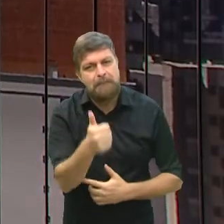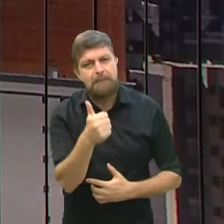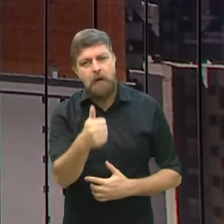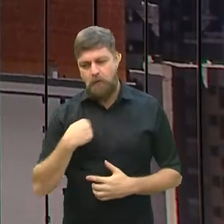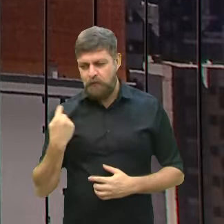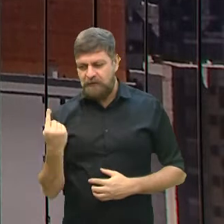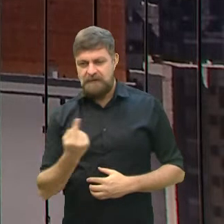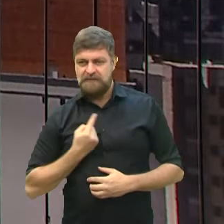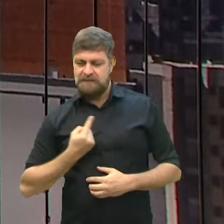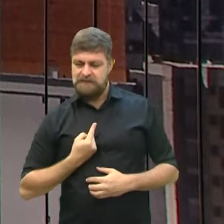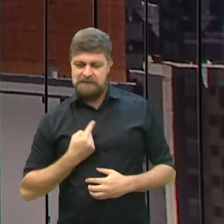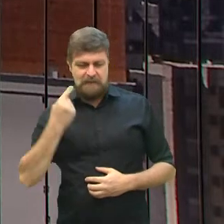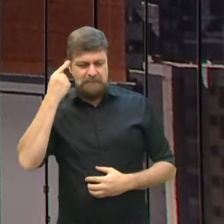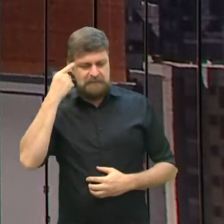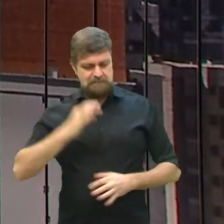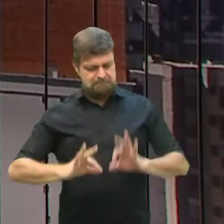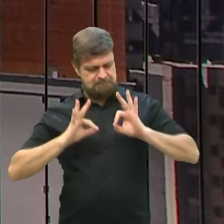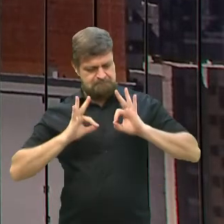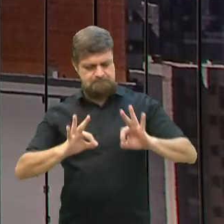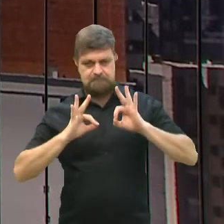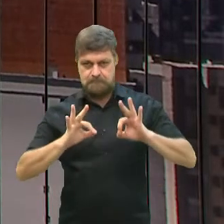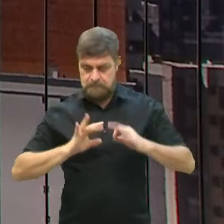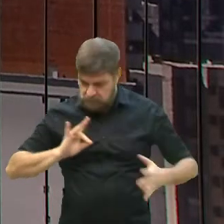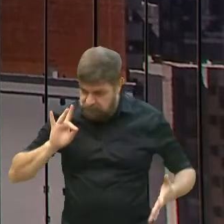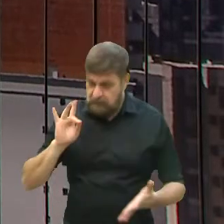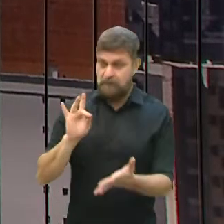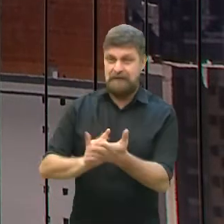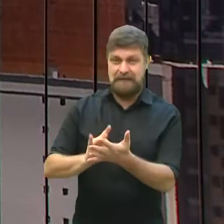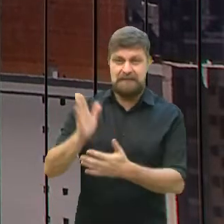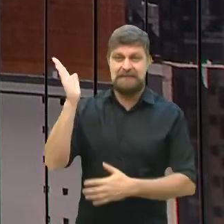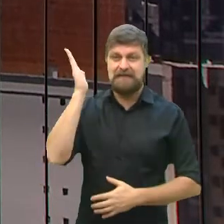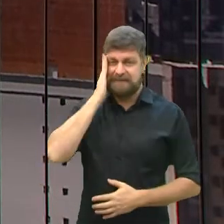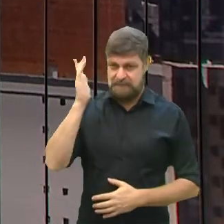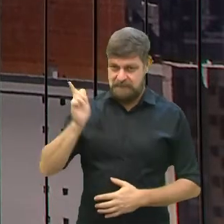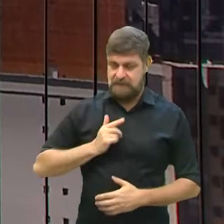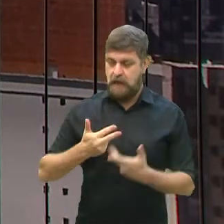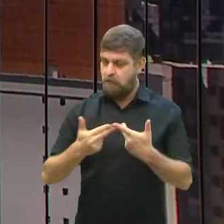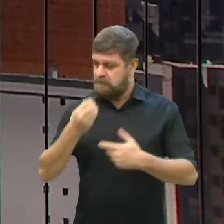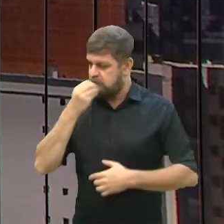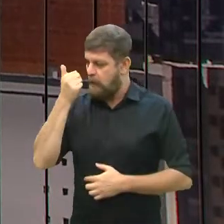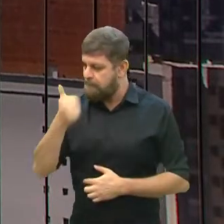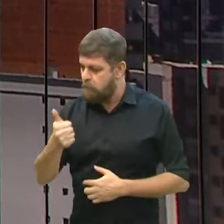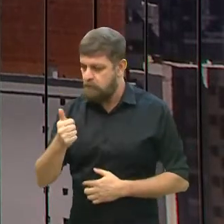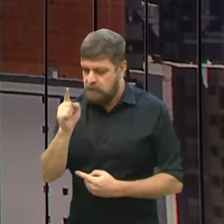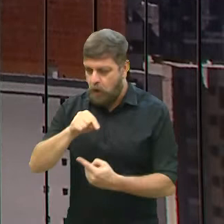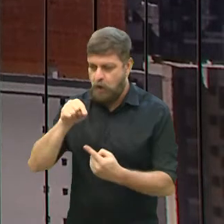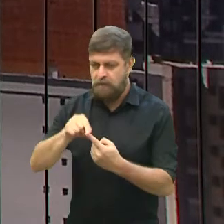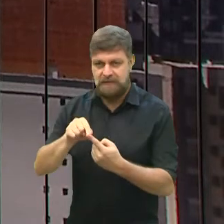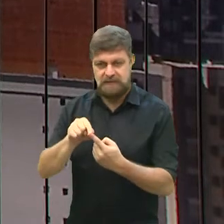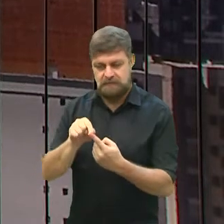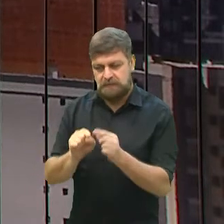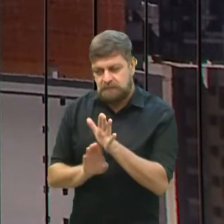ter essa visão otimista, realista, sabendo que estão sendo feitas coisas boas e que estão melhorando os